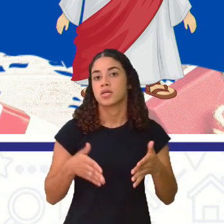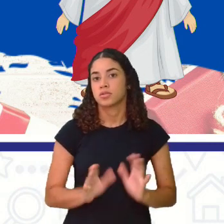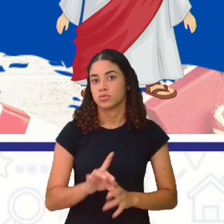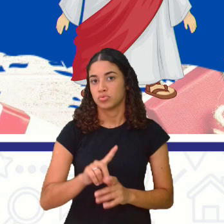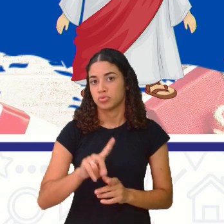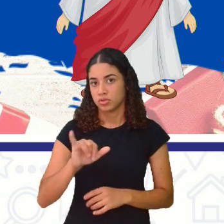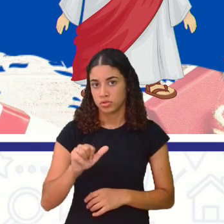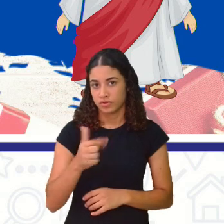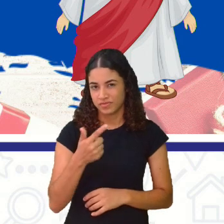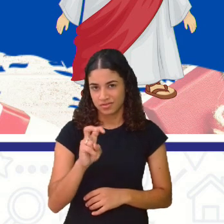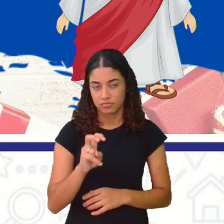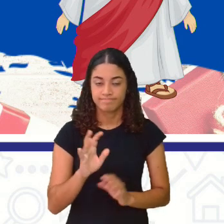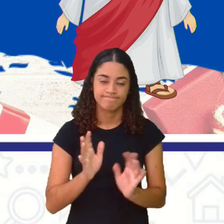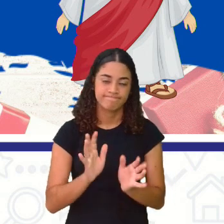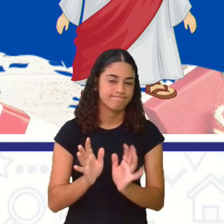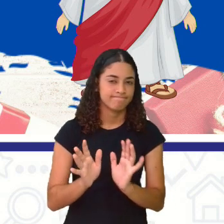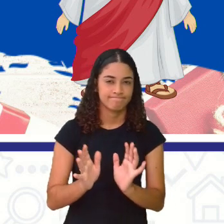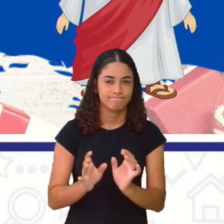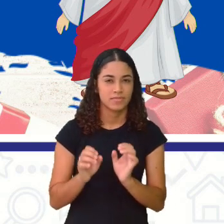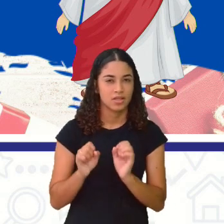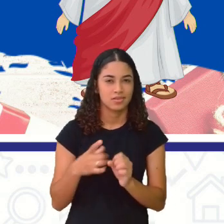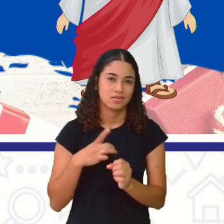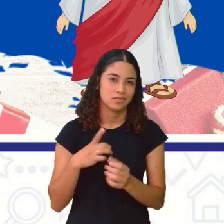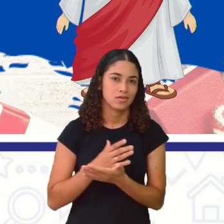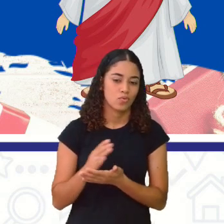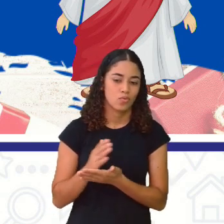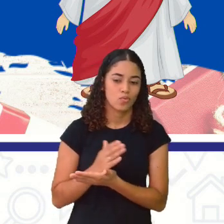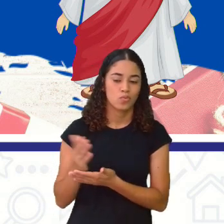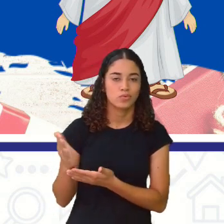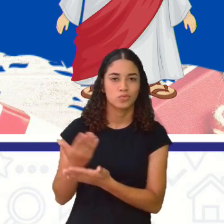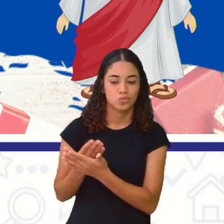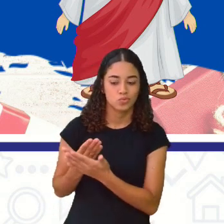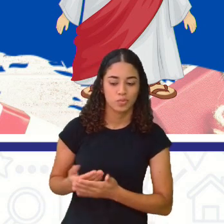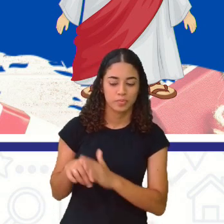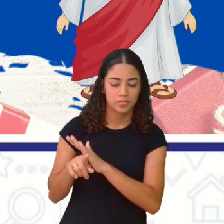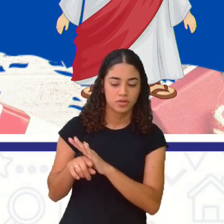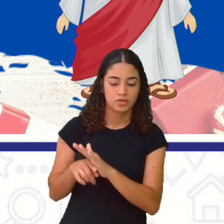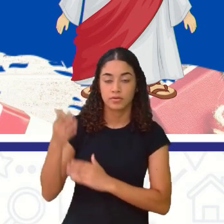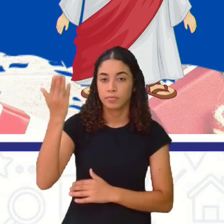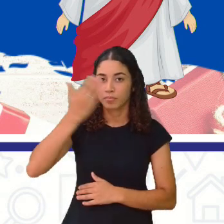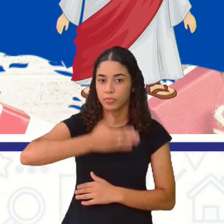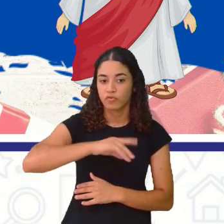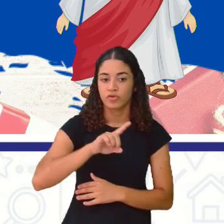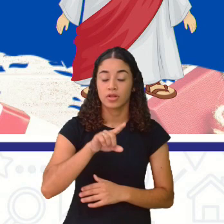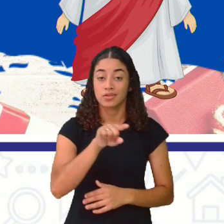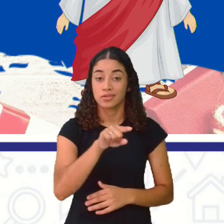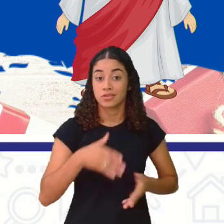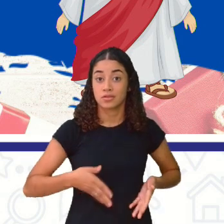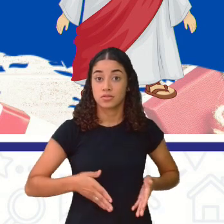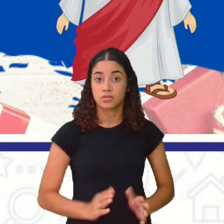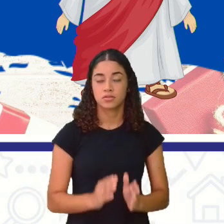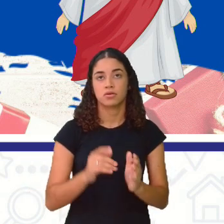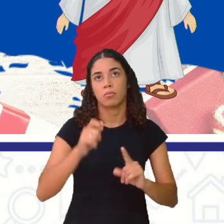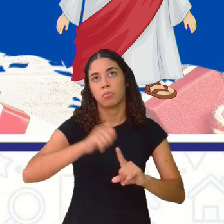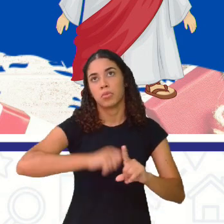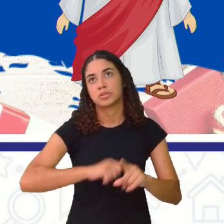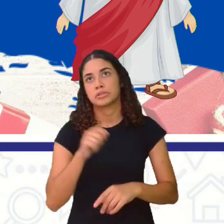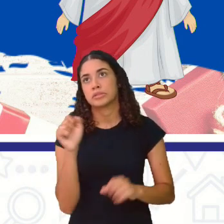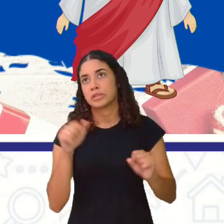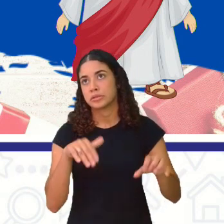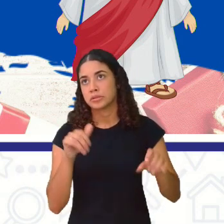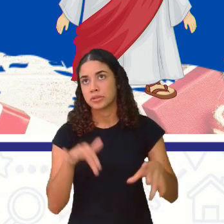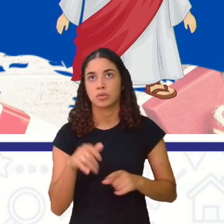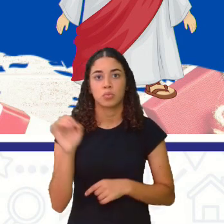nessa data. É provável, aí tem estudos que mostram que ele tenha nascido ali entre os meses de setembro, outubro,